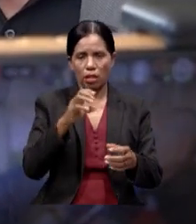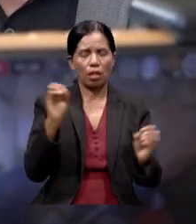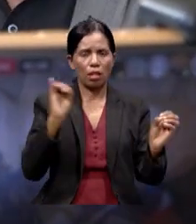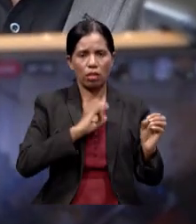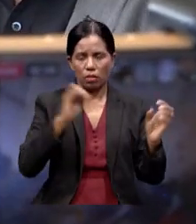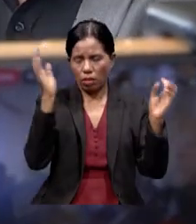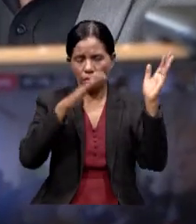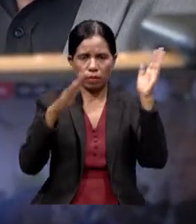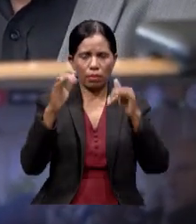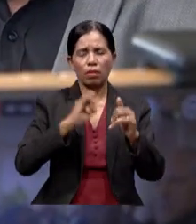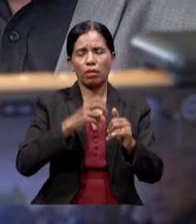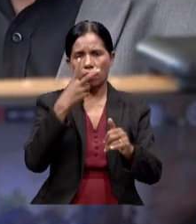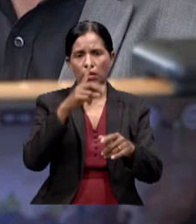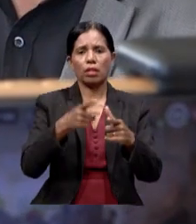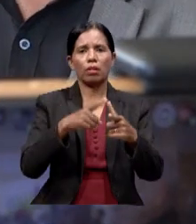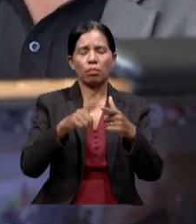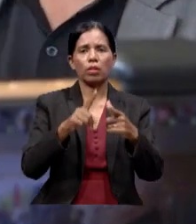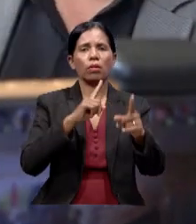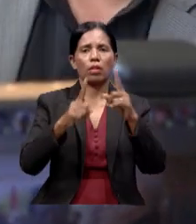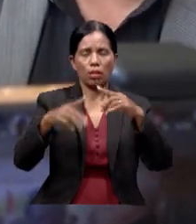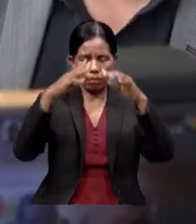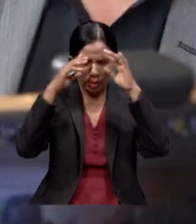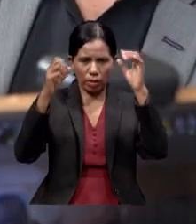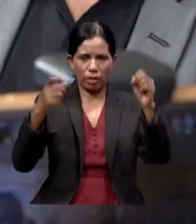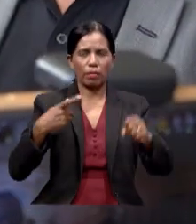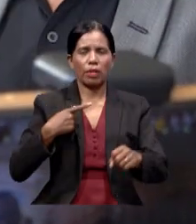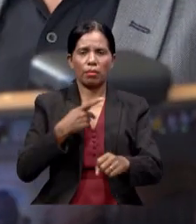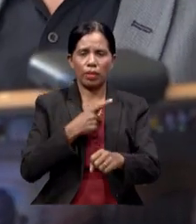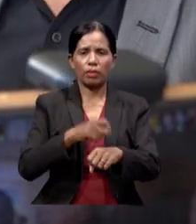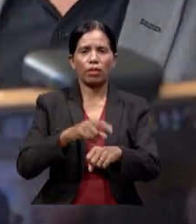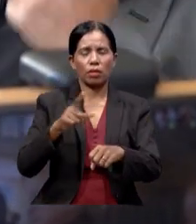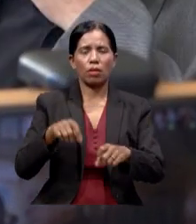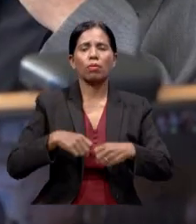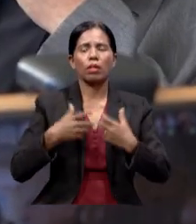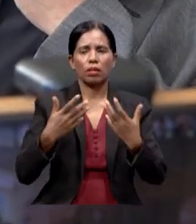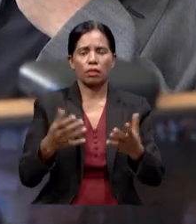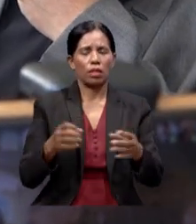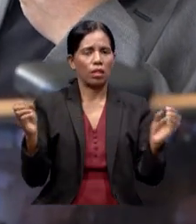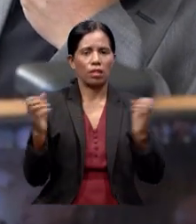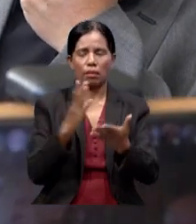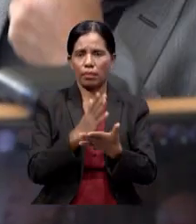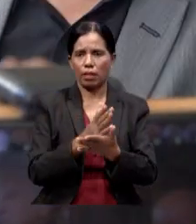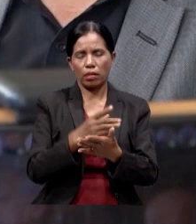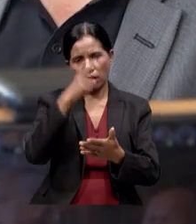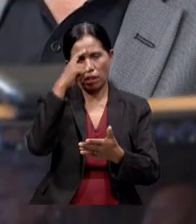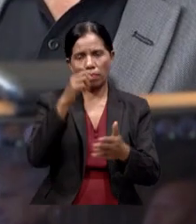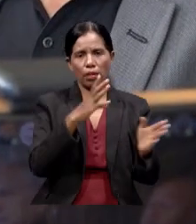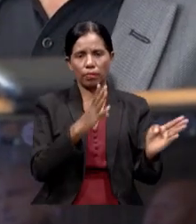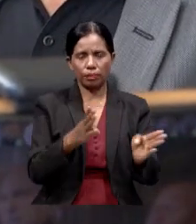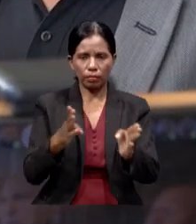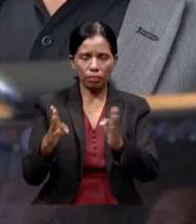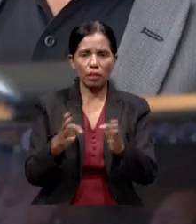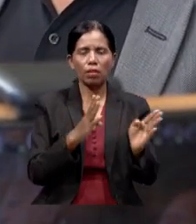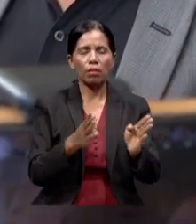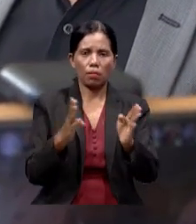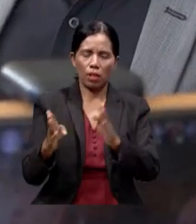are, depois escolhi o presidente do parlamento, o ANSAP, para todo. Não, lá atrás a batida, também o processo preparativo,